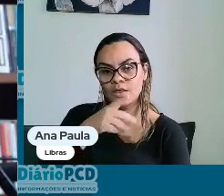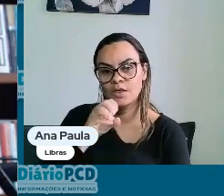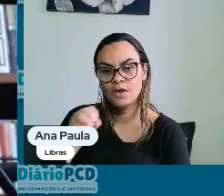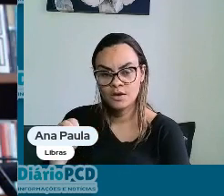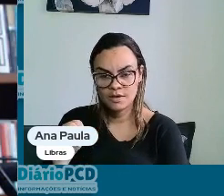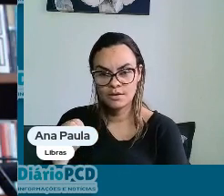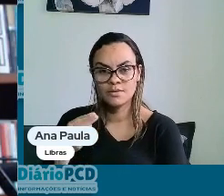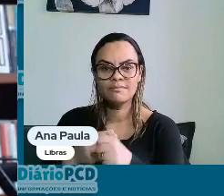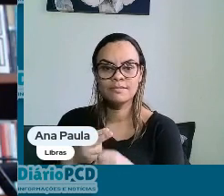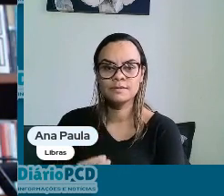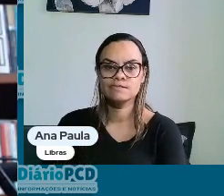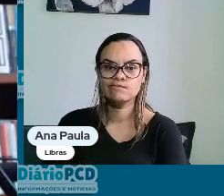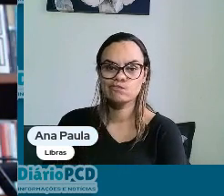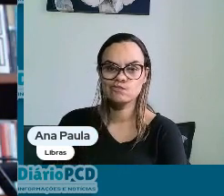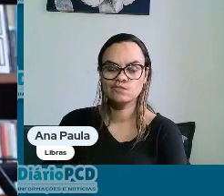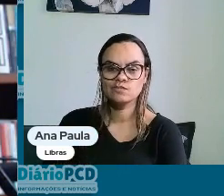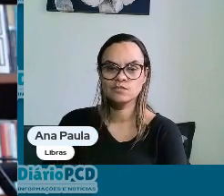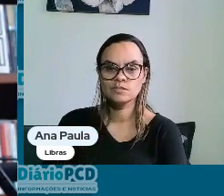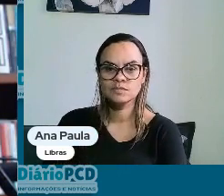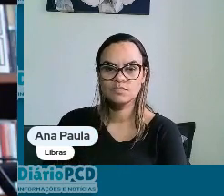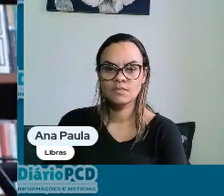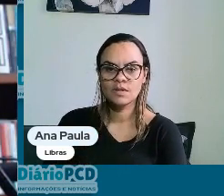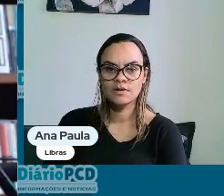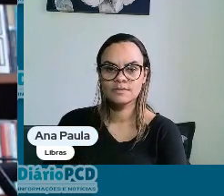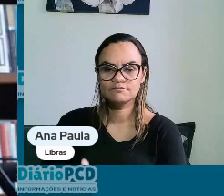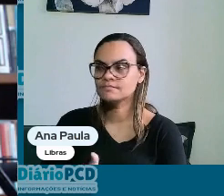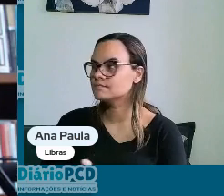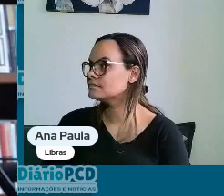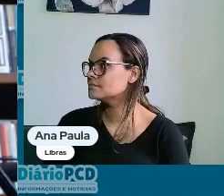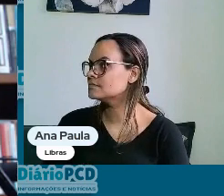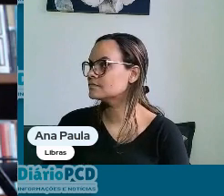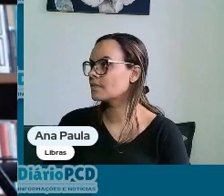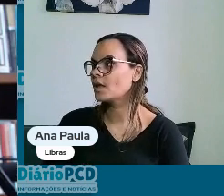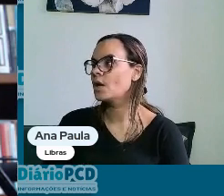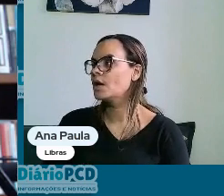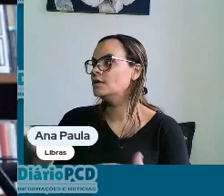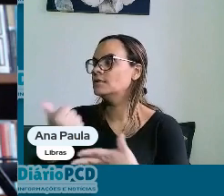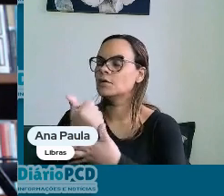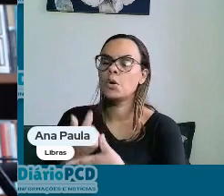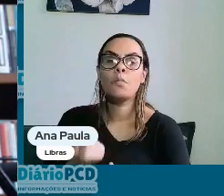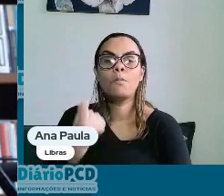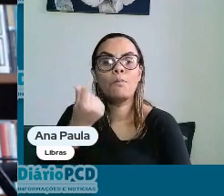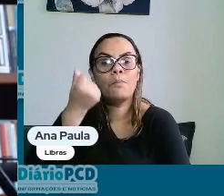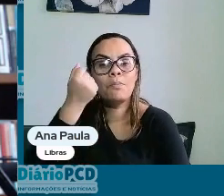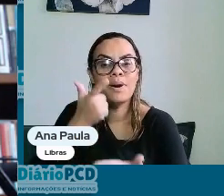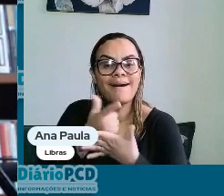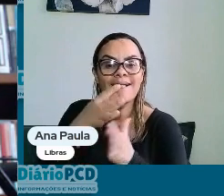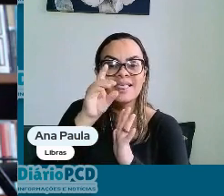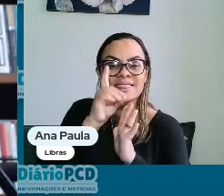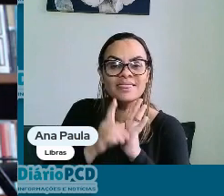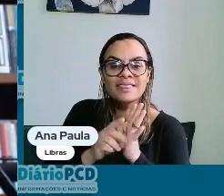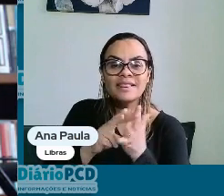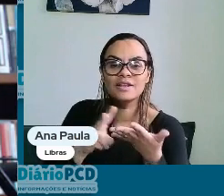5.570 municípios. O que vai dizer? Perderam, em relação ao seu principal tributo, o direito de dizer,